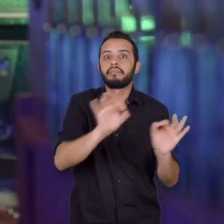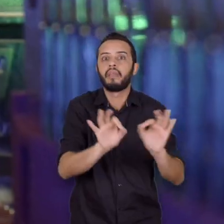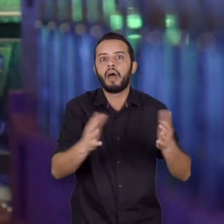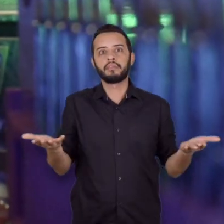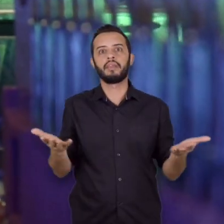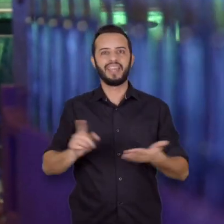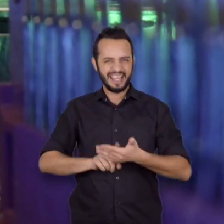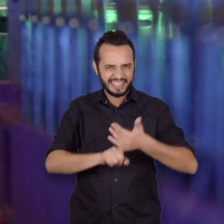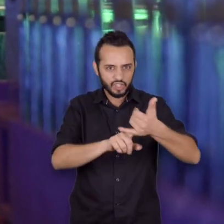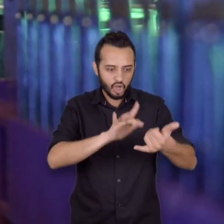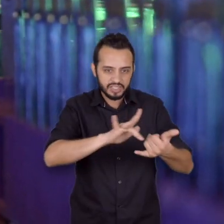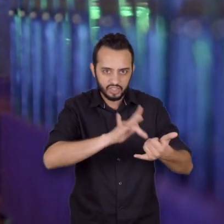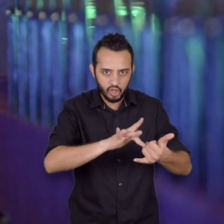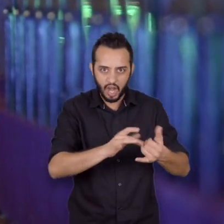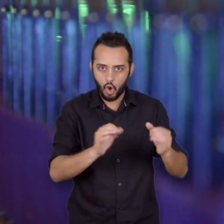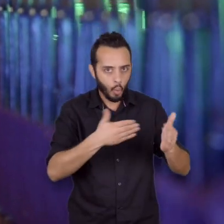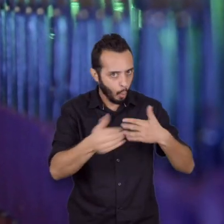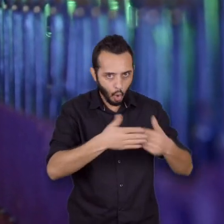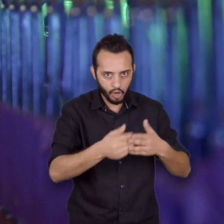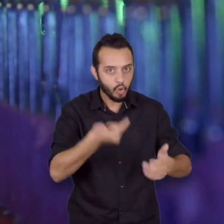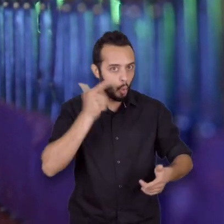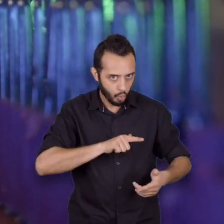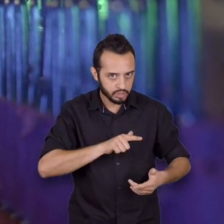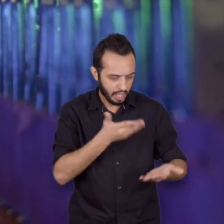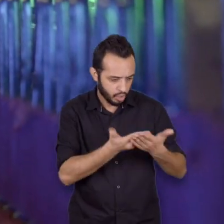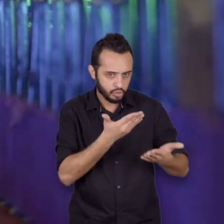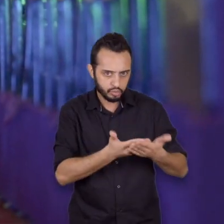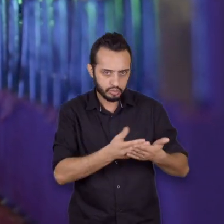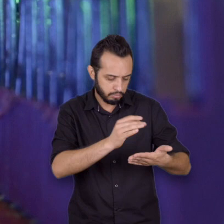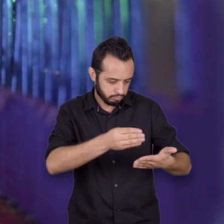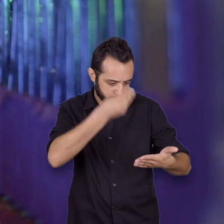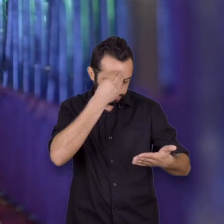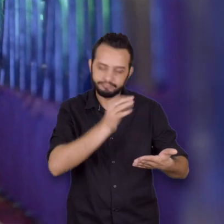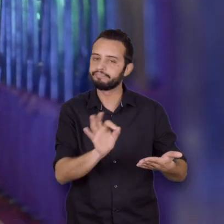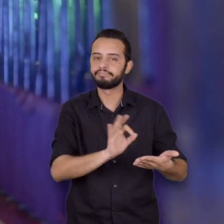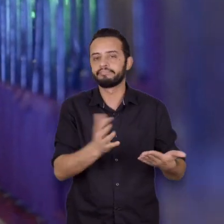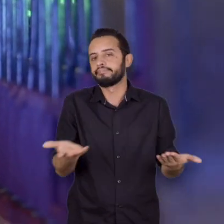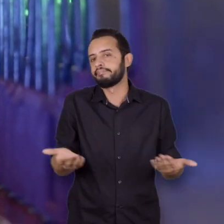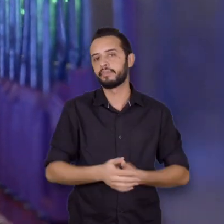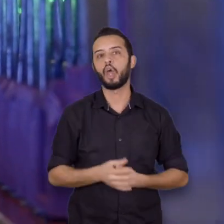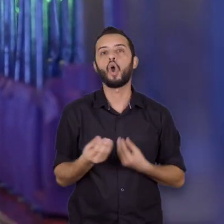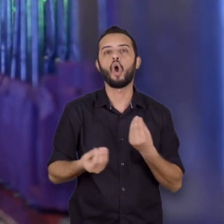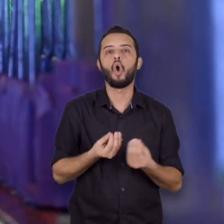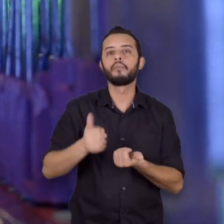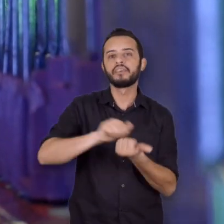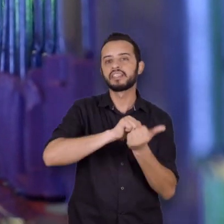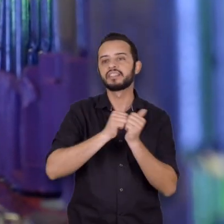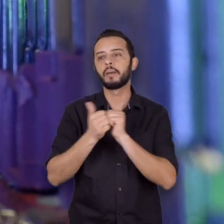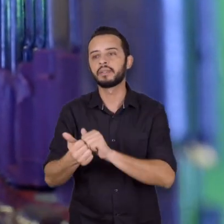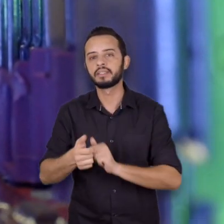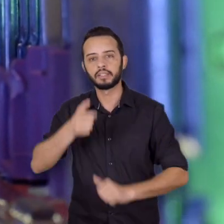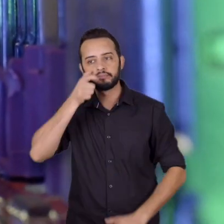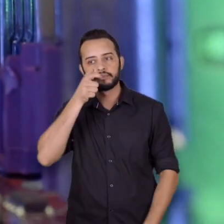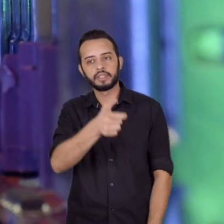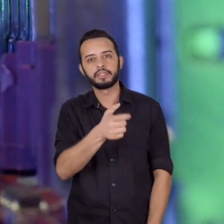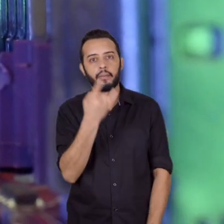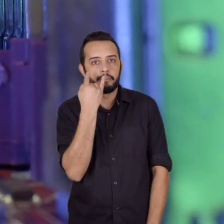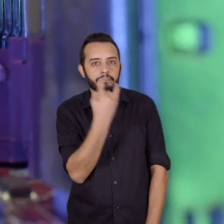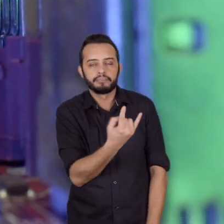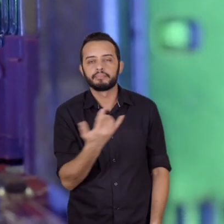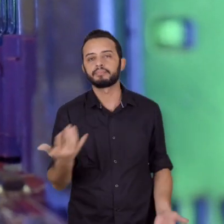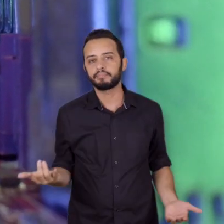é qualquer tecnologia que dá conta de fazer um ensino mais interessante, mais apropriado usando